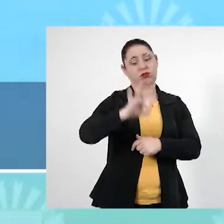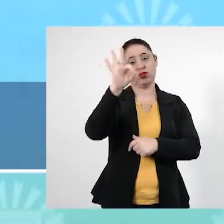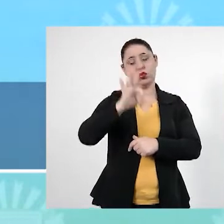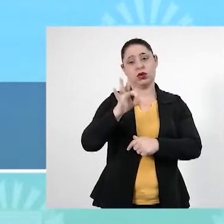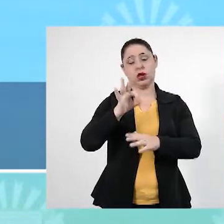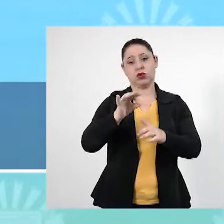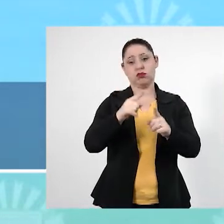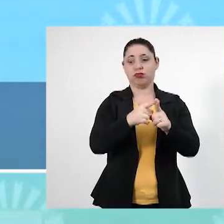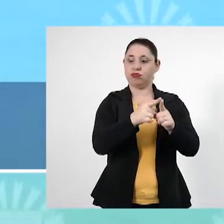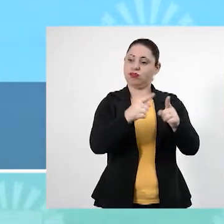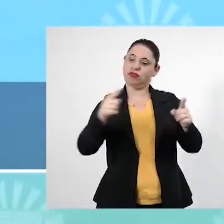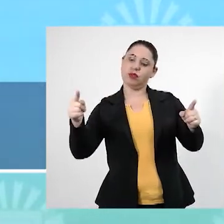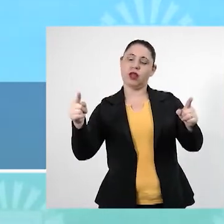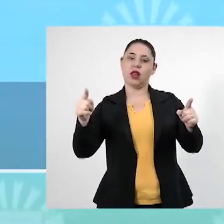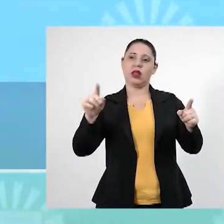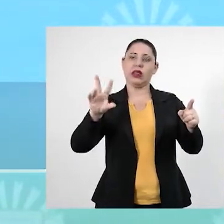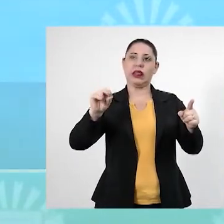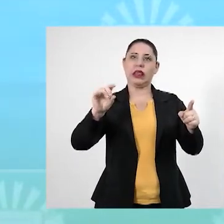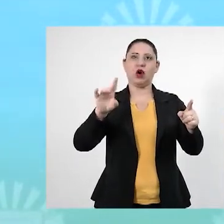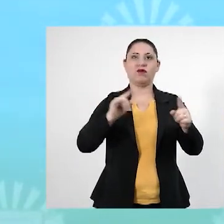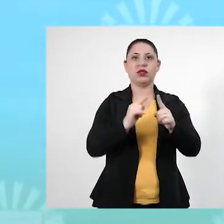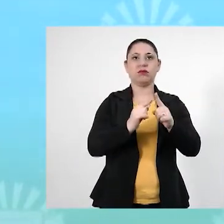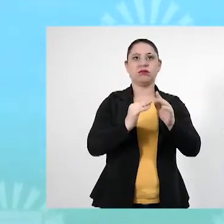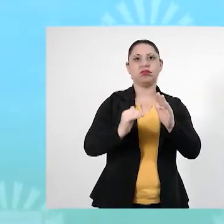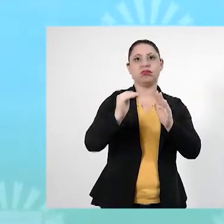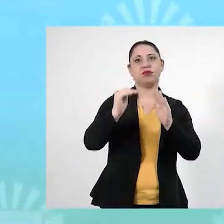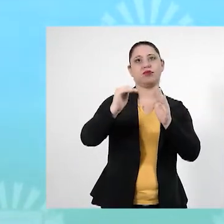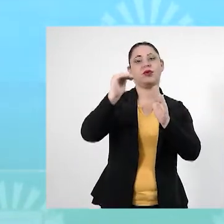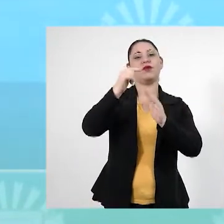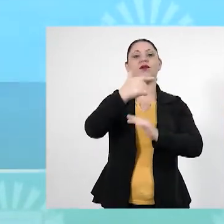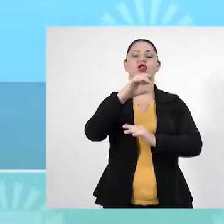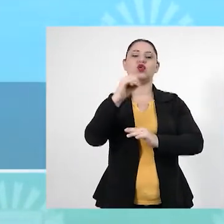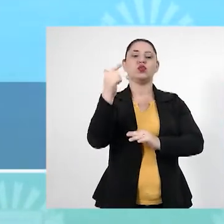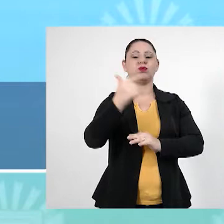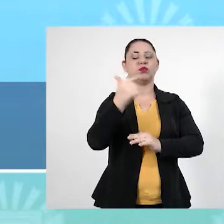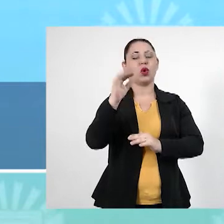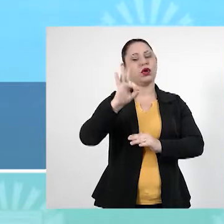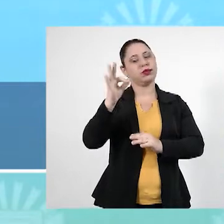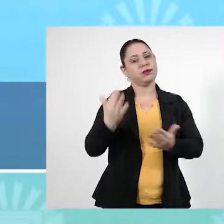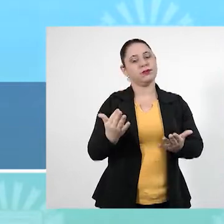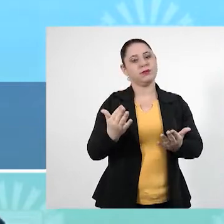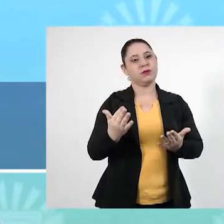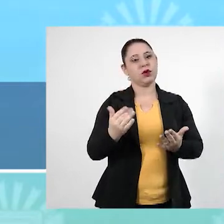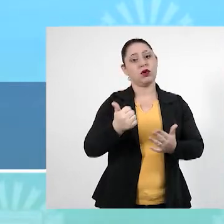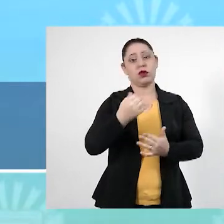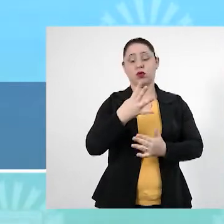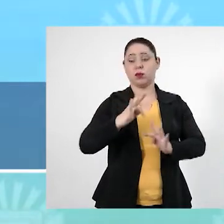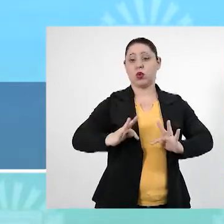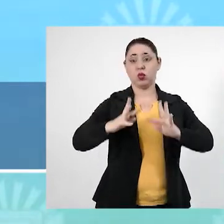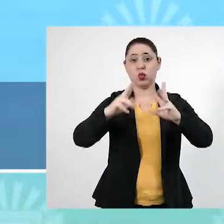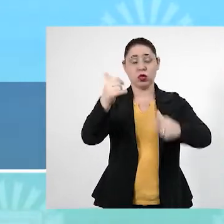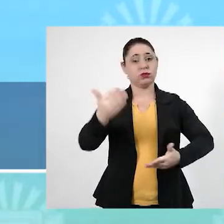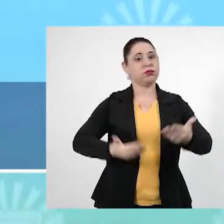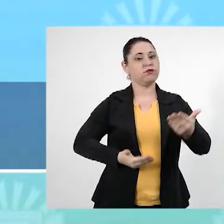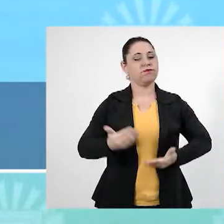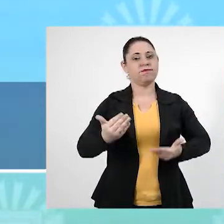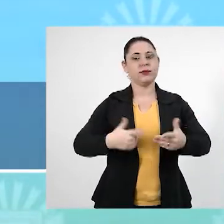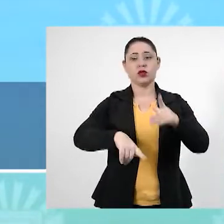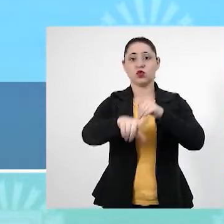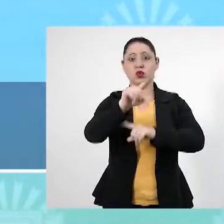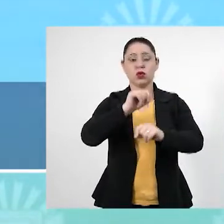linear, não fazer a alíquota progressiva até 22%, manter 14% para todos os